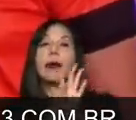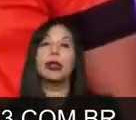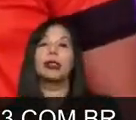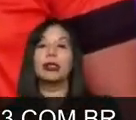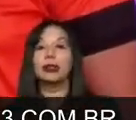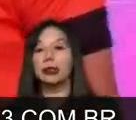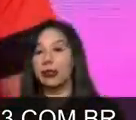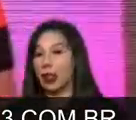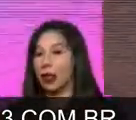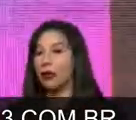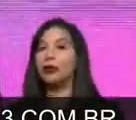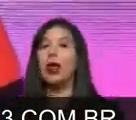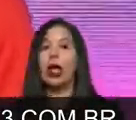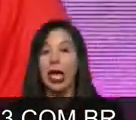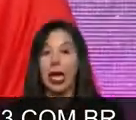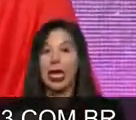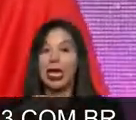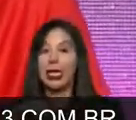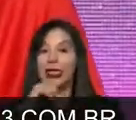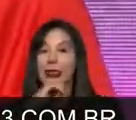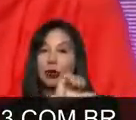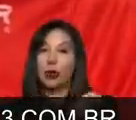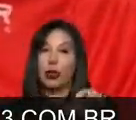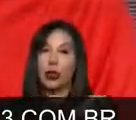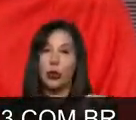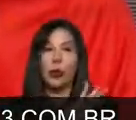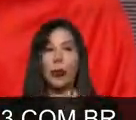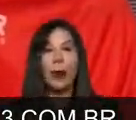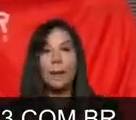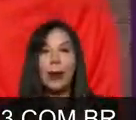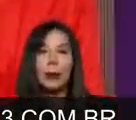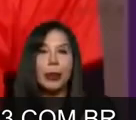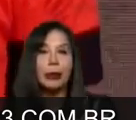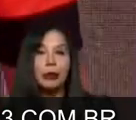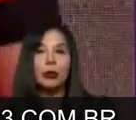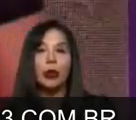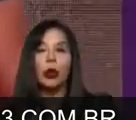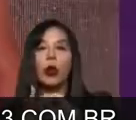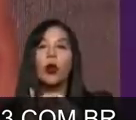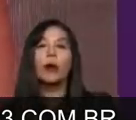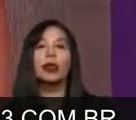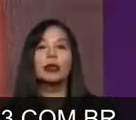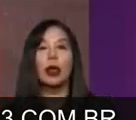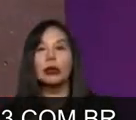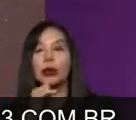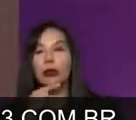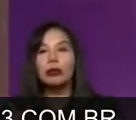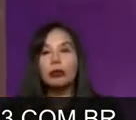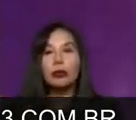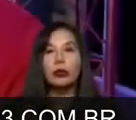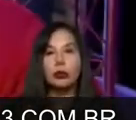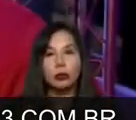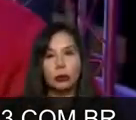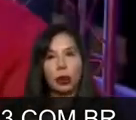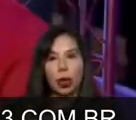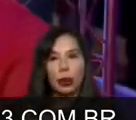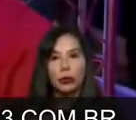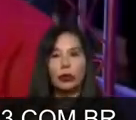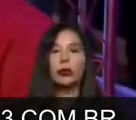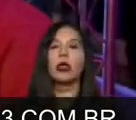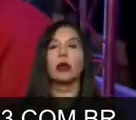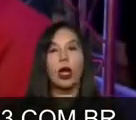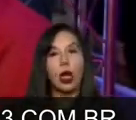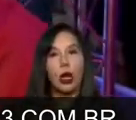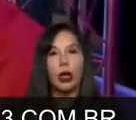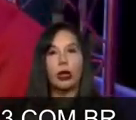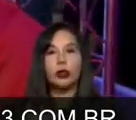Sodi Mesquita, que vem da Baixada Fluminense. A preparação acabou sendo um pouco encurtada, porque a competição começa um pouco antes do que costuma começar, né, por conta